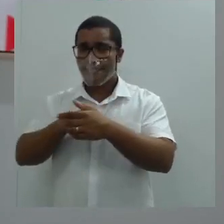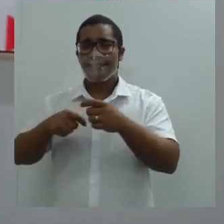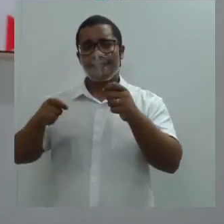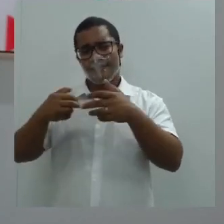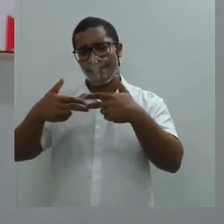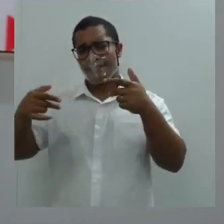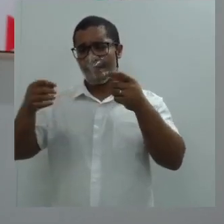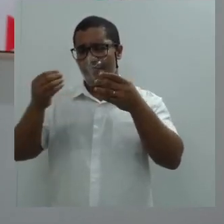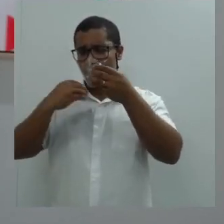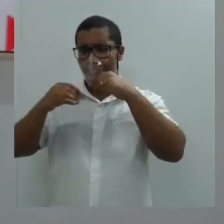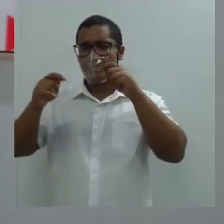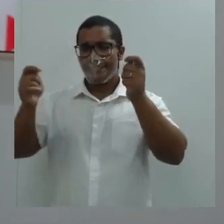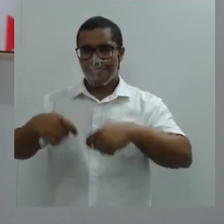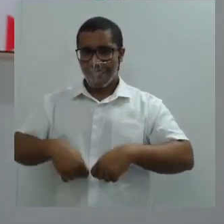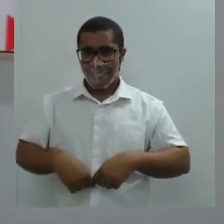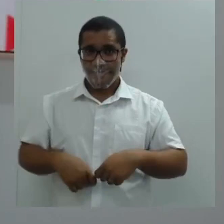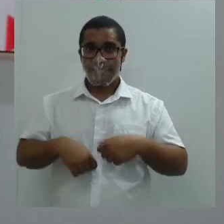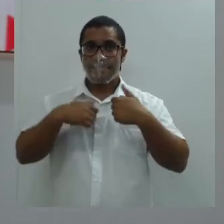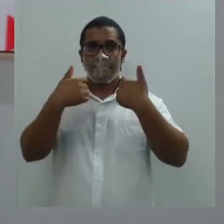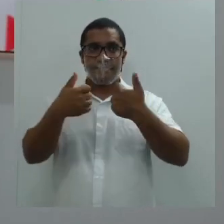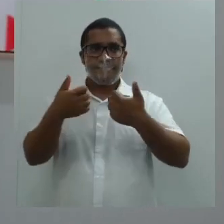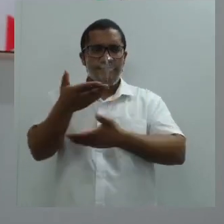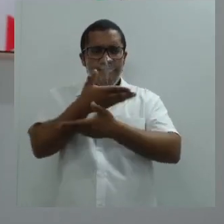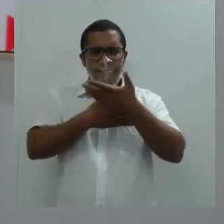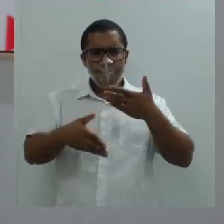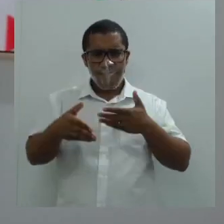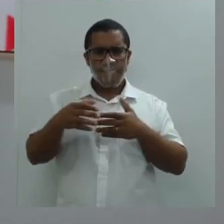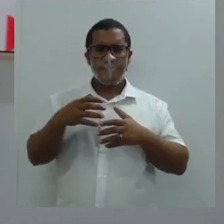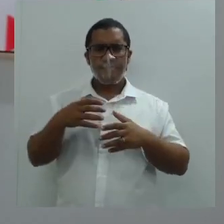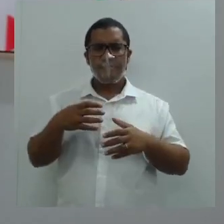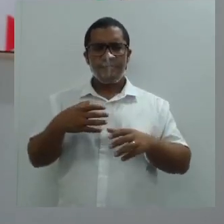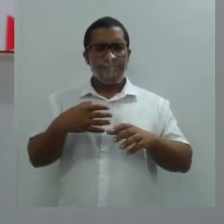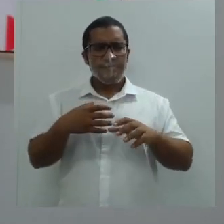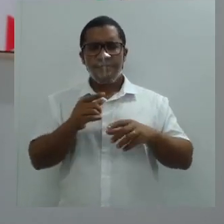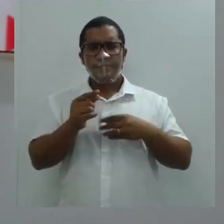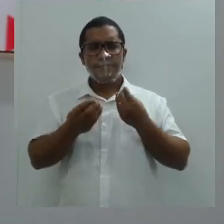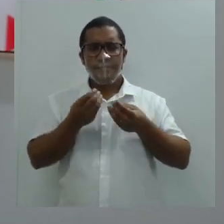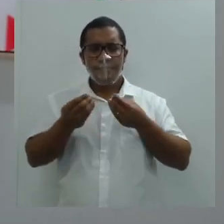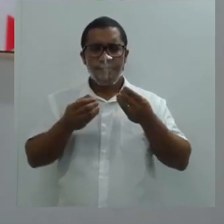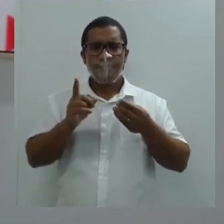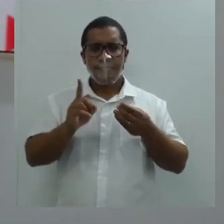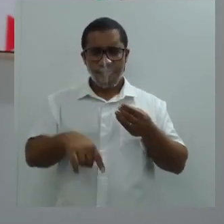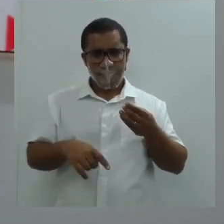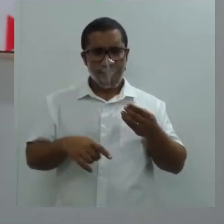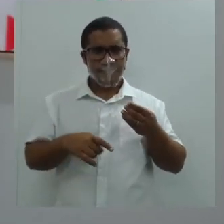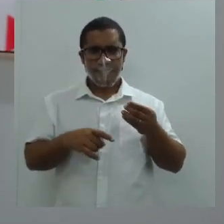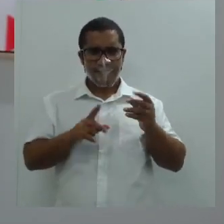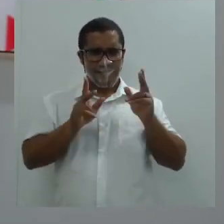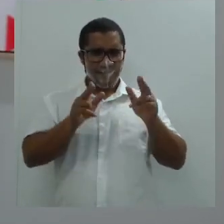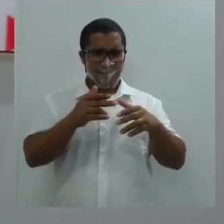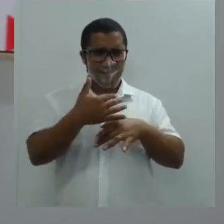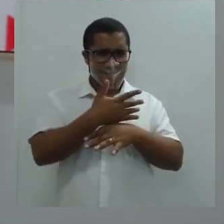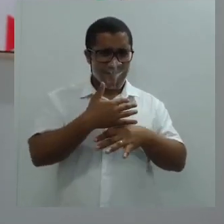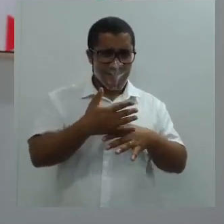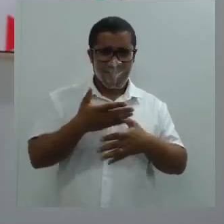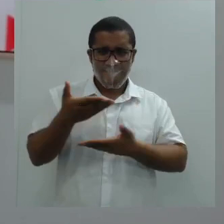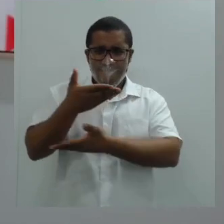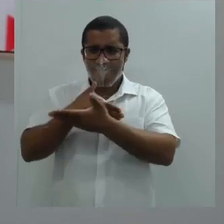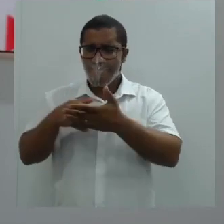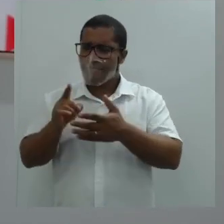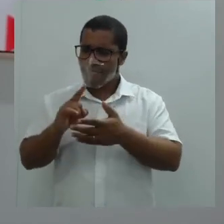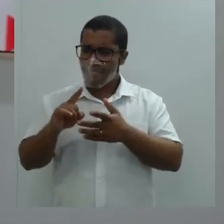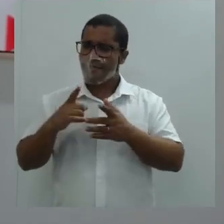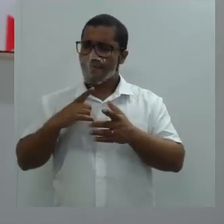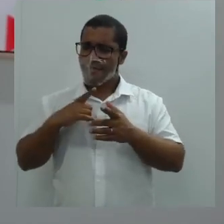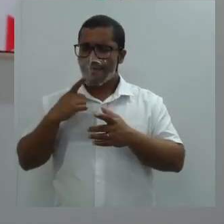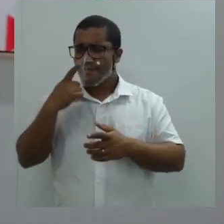tá bom? As relações sociais são menos impessoais que na cidade grande. Há um estreitamento